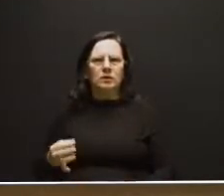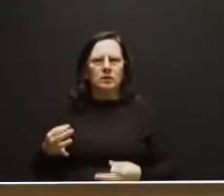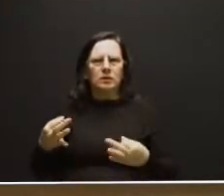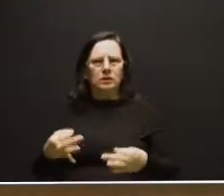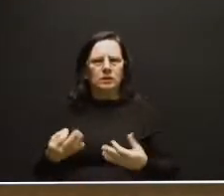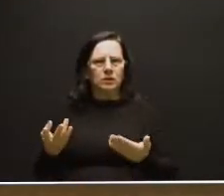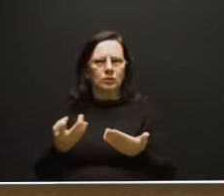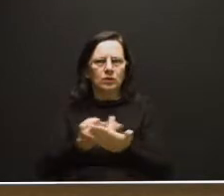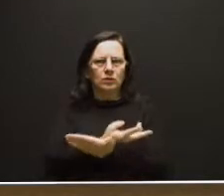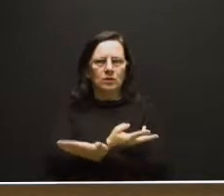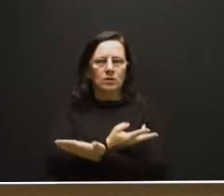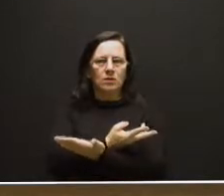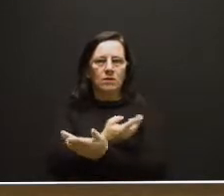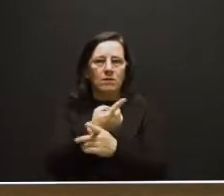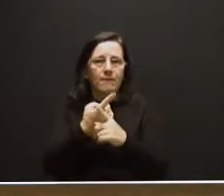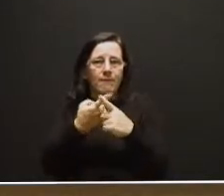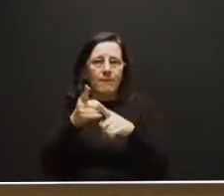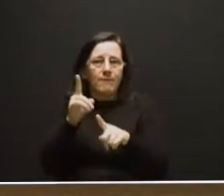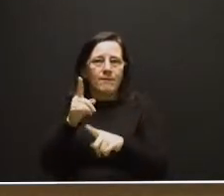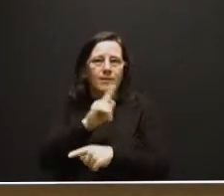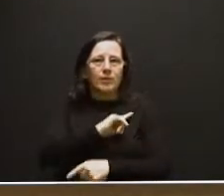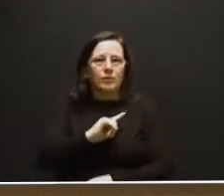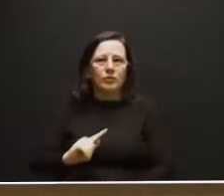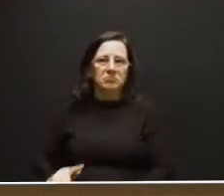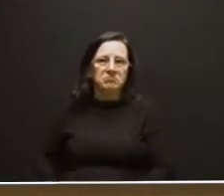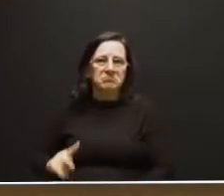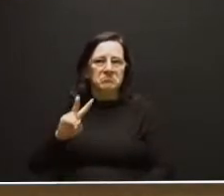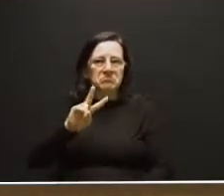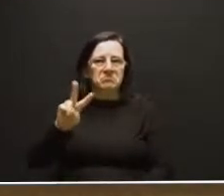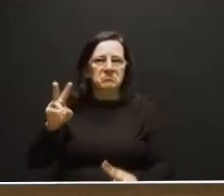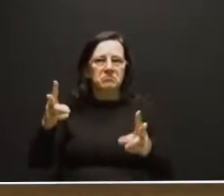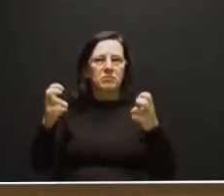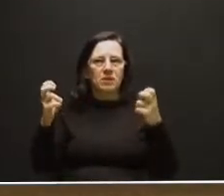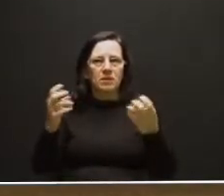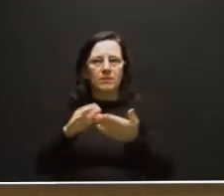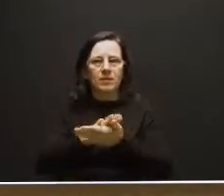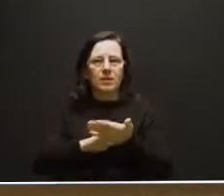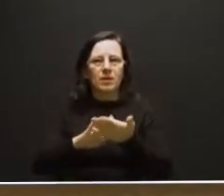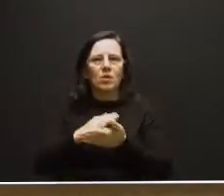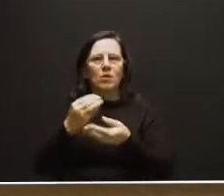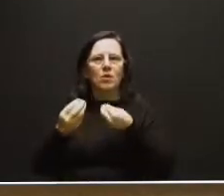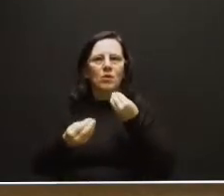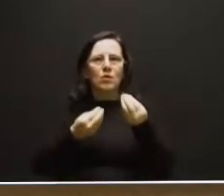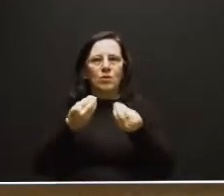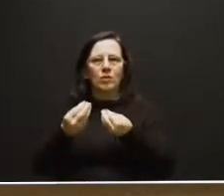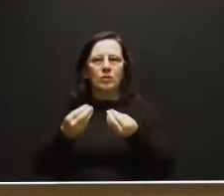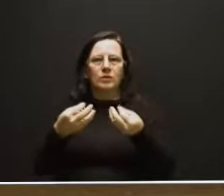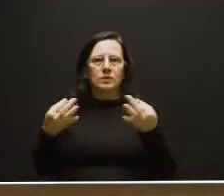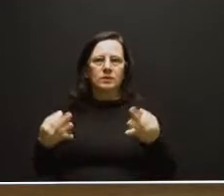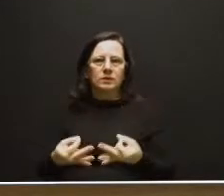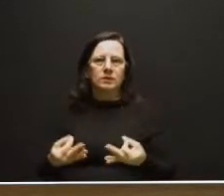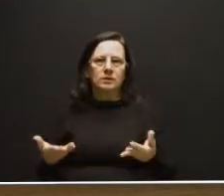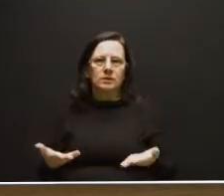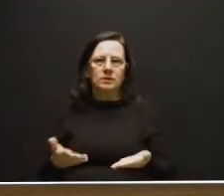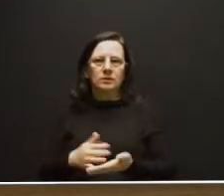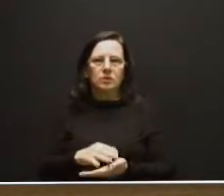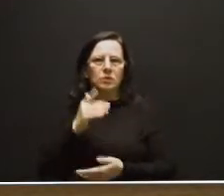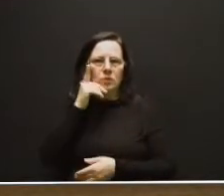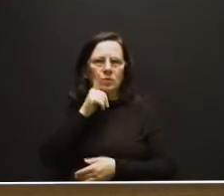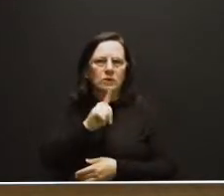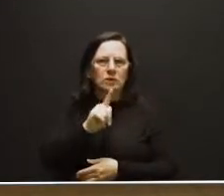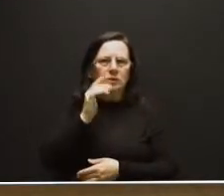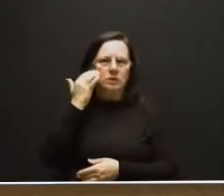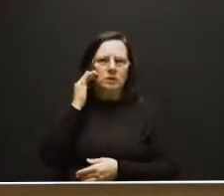errado mas se o governo quer ouvir e nem ver como é que o governo dê se vai dar certo eu não consigo